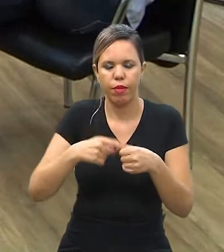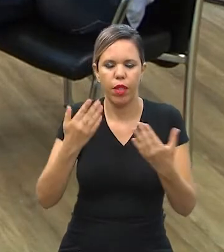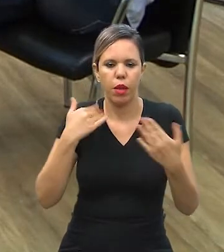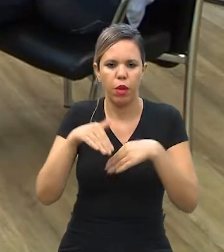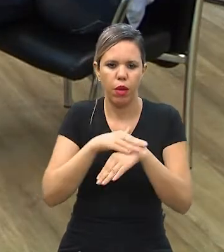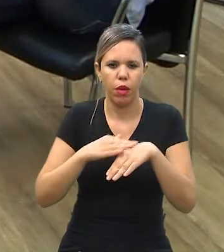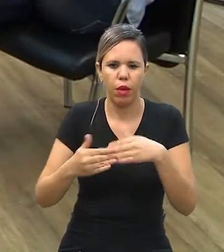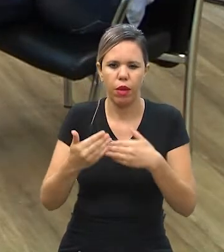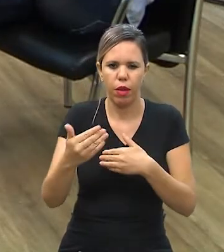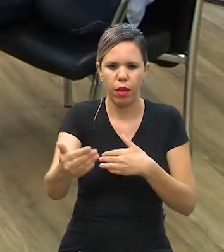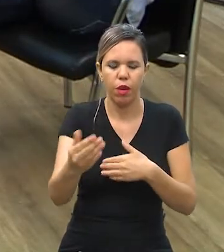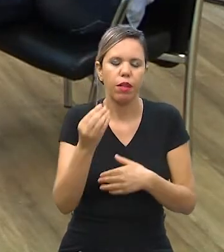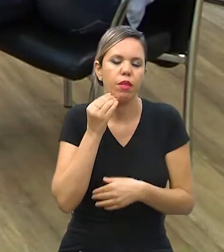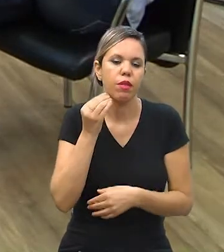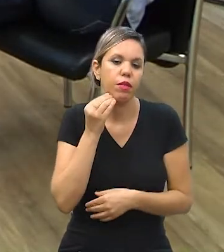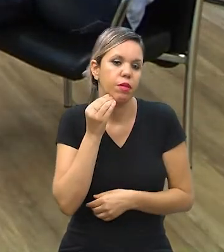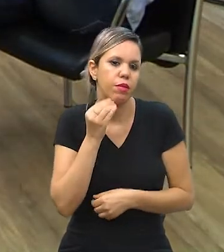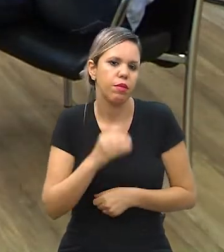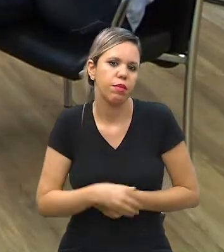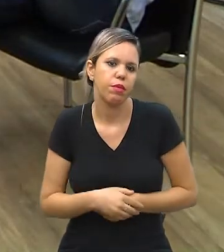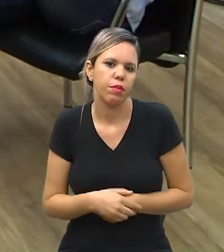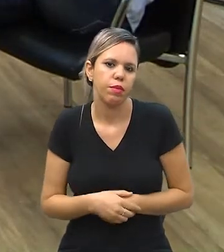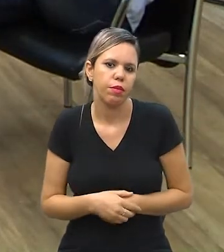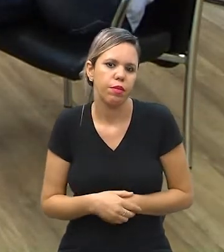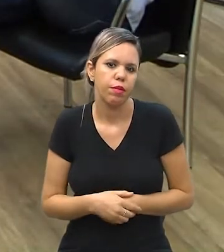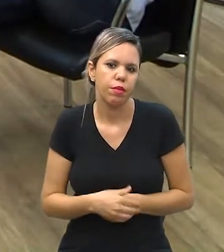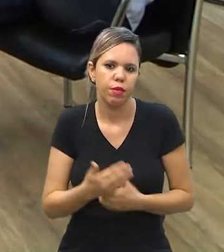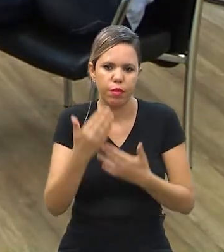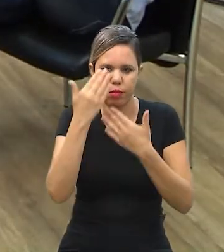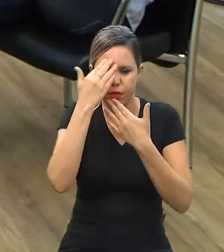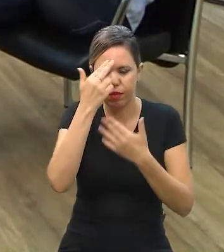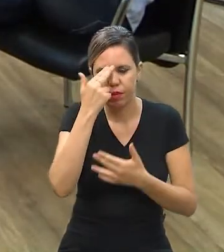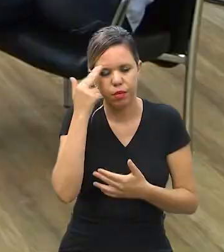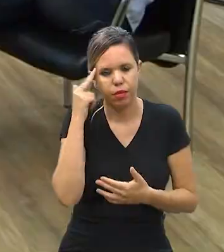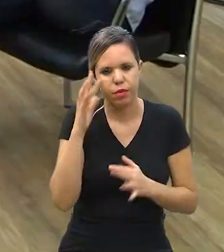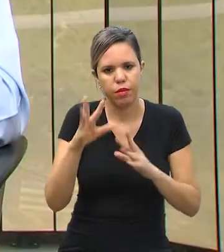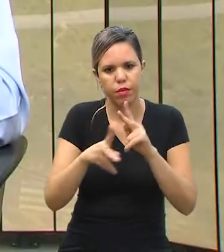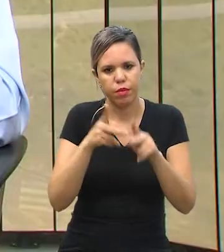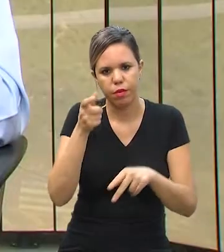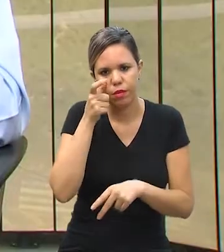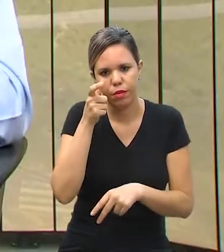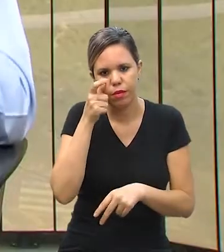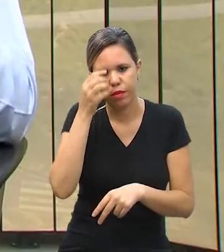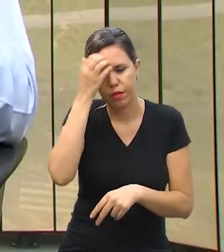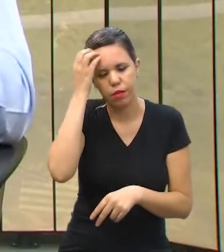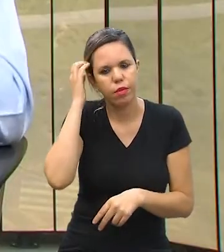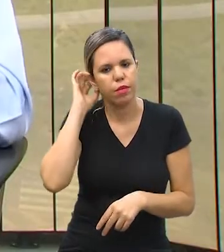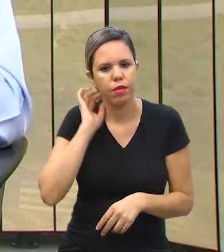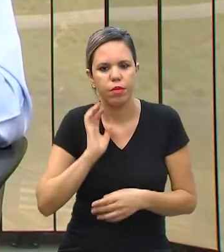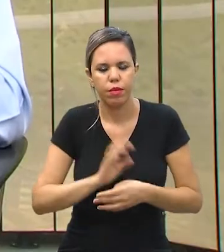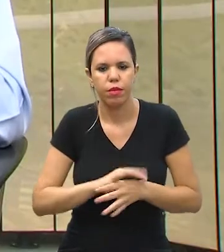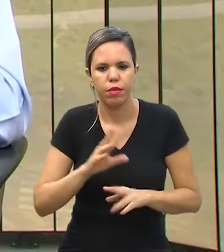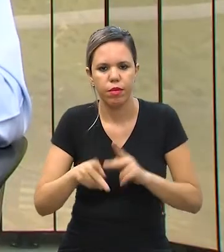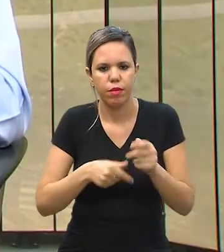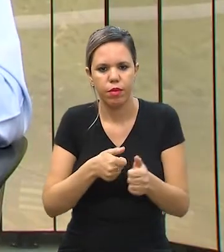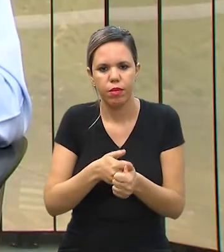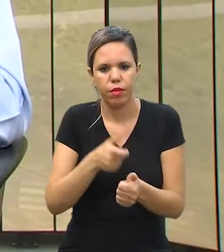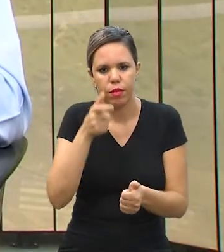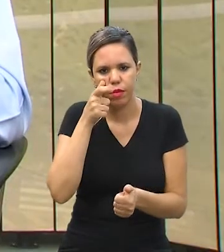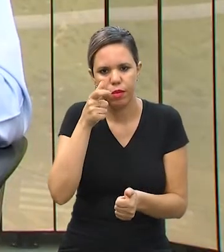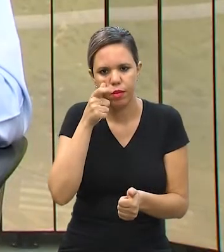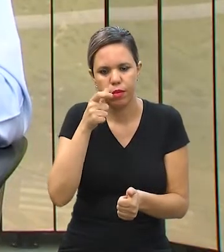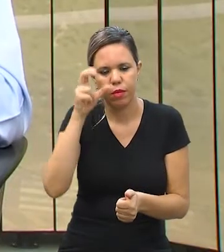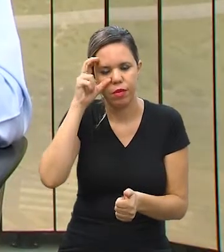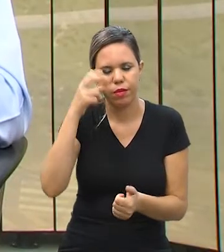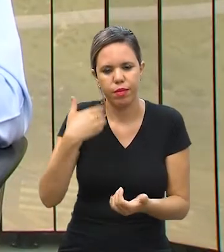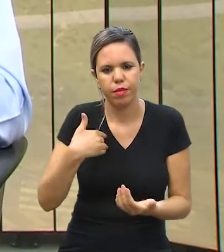se falar aí numa próxima oportunidade. Valeu, Gabriel. Obrigado a todos. E tá aí que todos acompanham um pouco